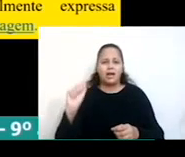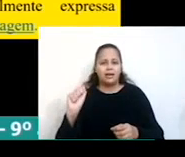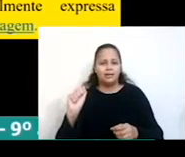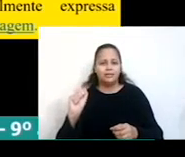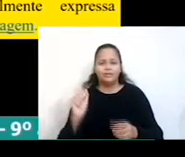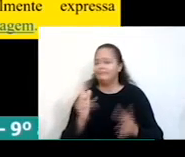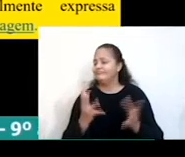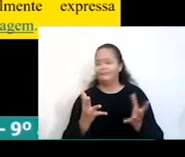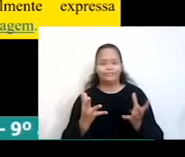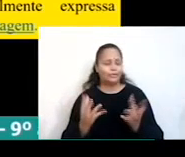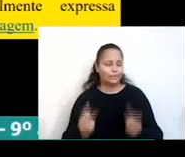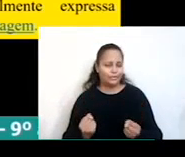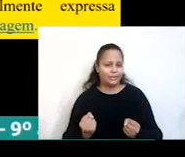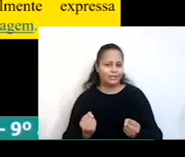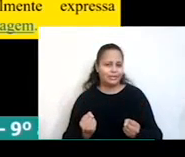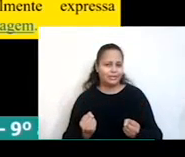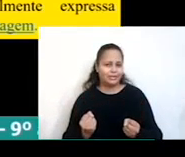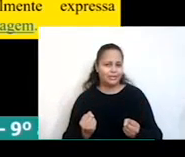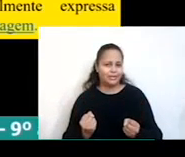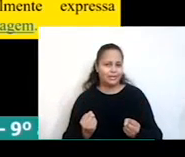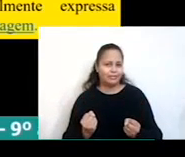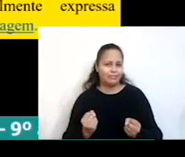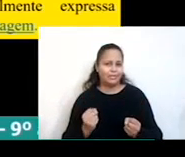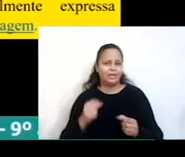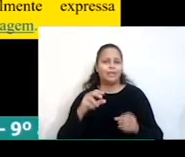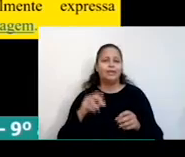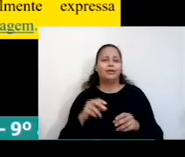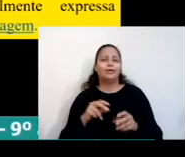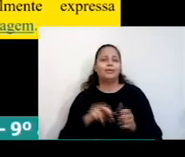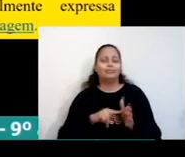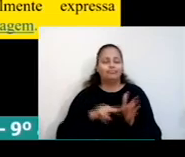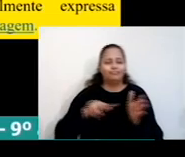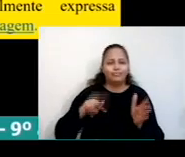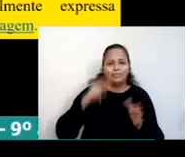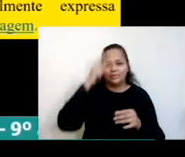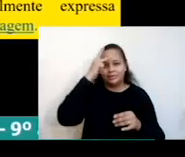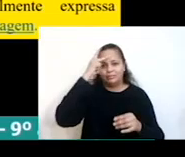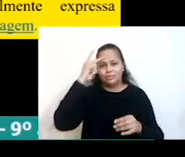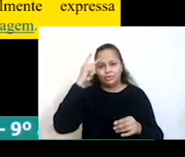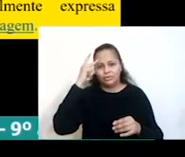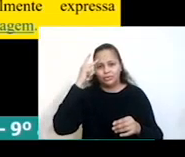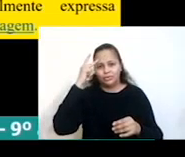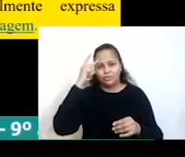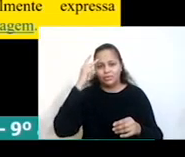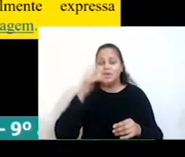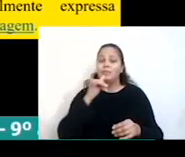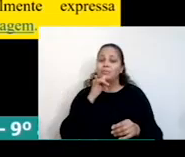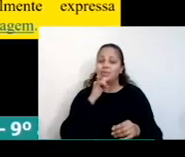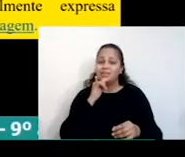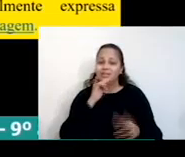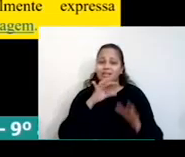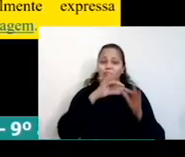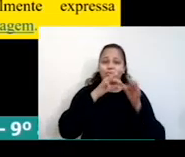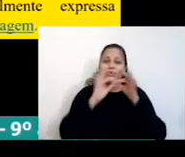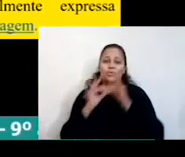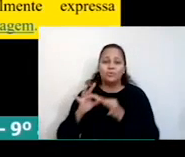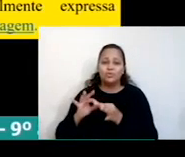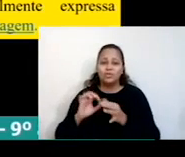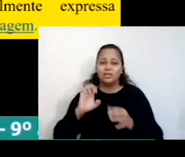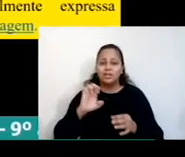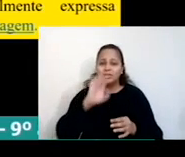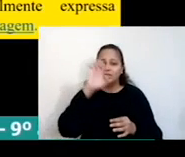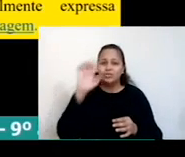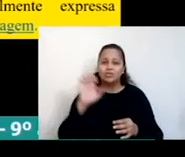recebe muitos imigrantes. Poucos países receberam aí essa imigração numerosa. Não é como o continente europeu, por exemplo, que tem